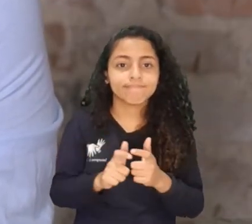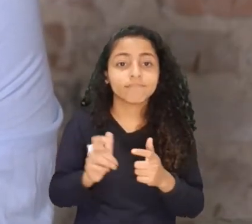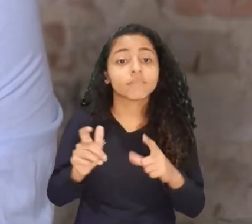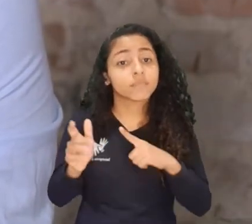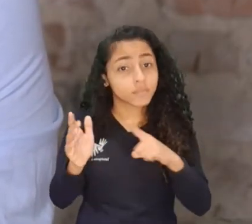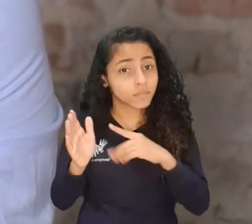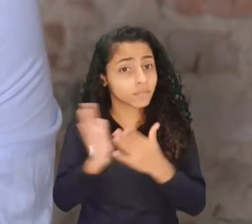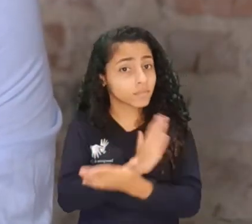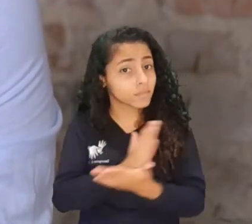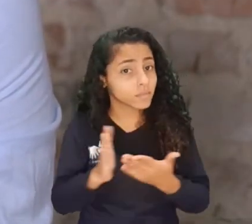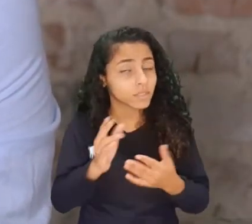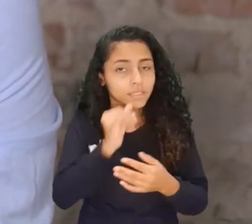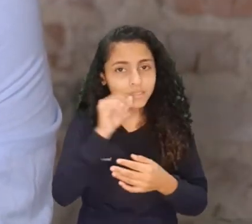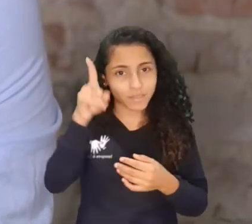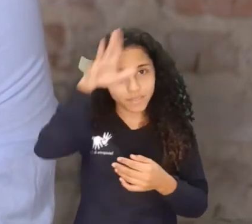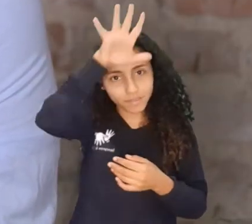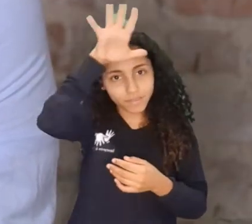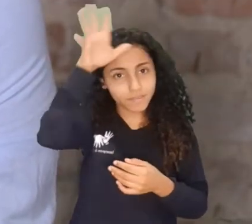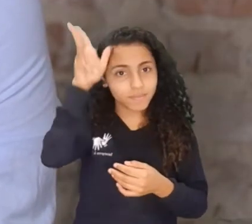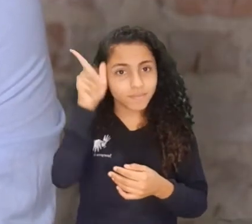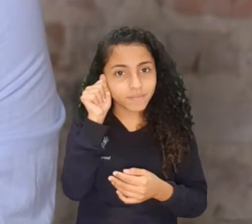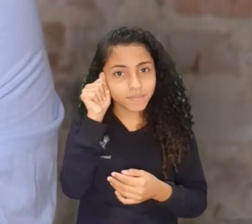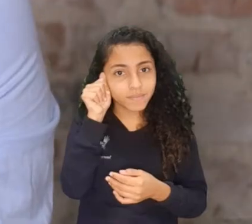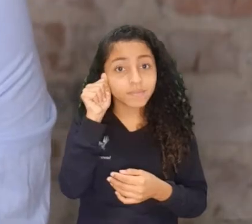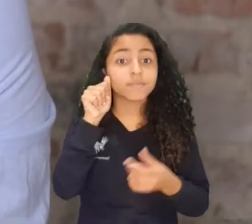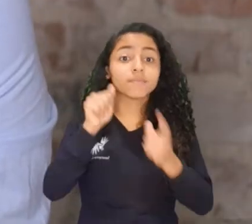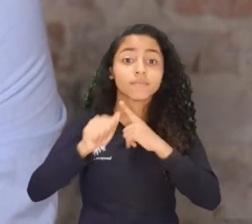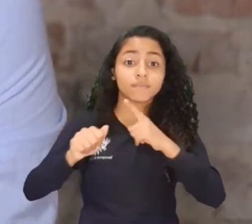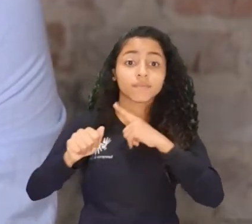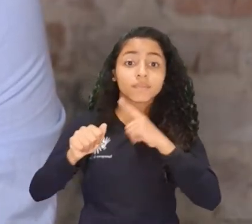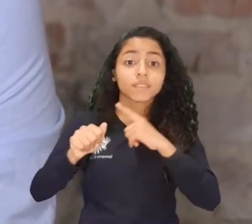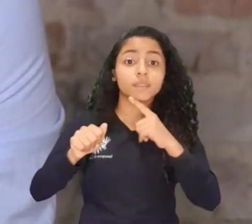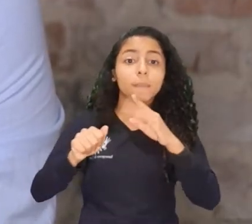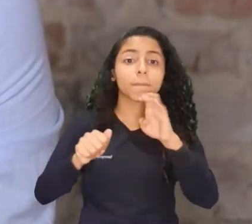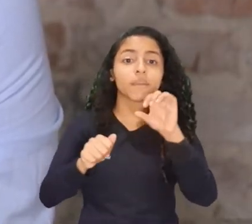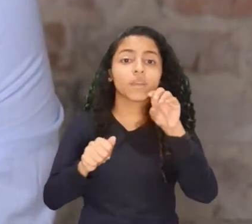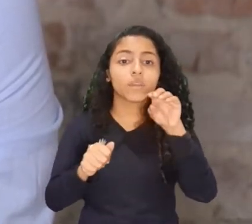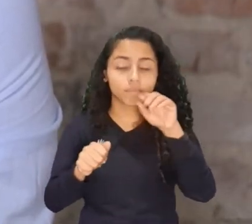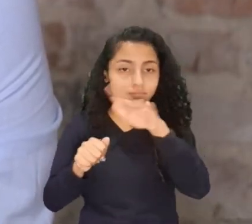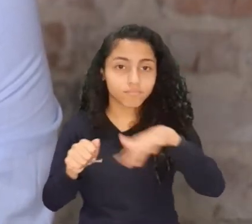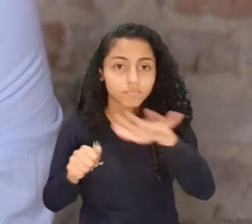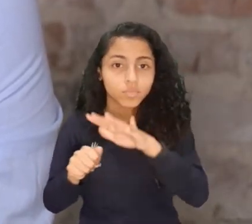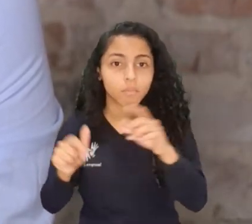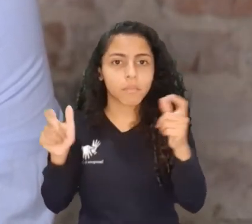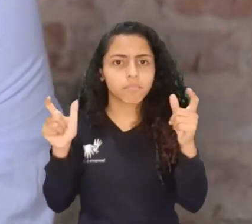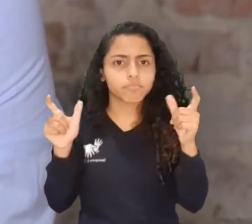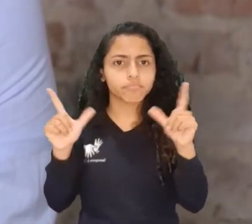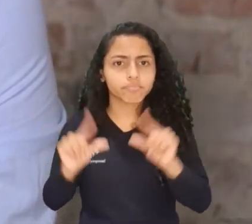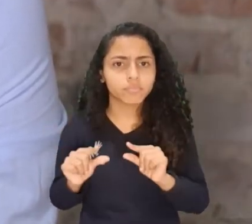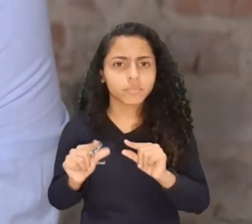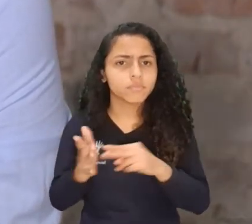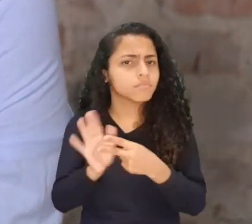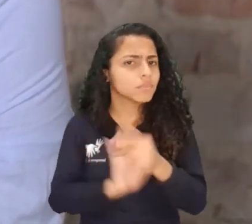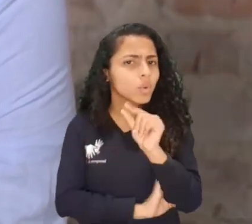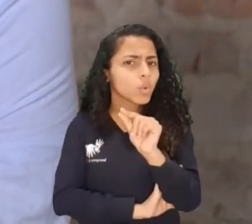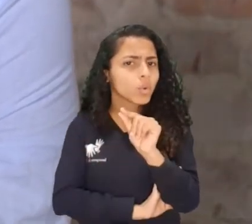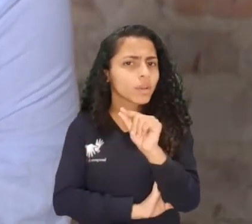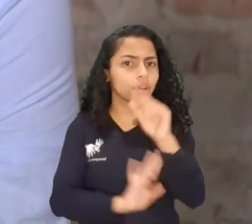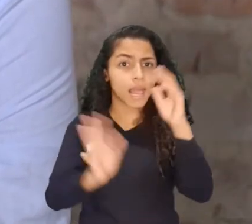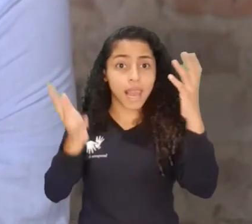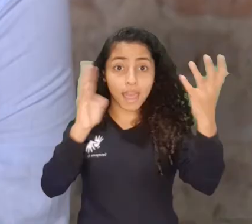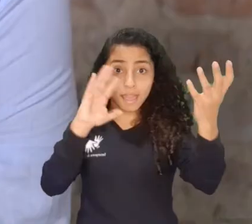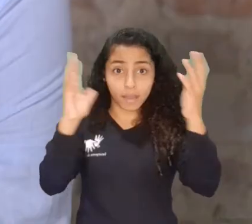caso da Amazônia, uma contração do bioma. O que isso quer dizer? Quer dizer que as mudanças do clima vão alterando,